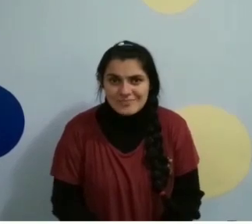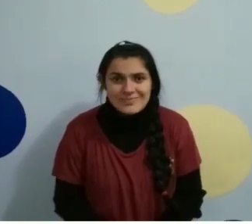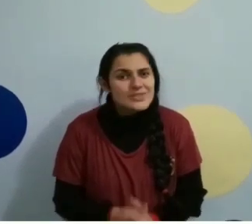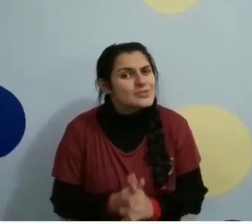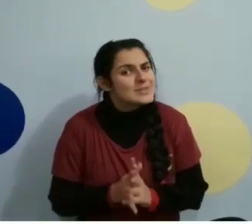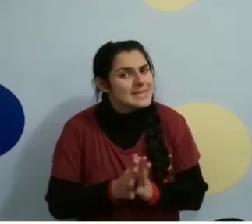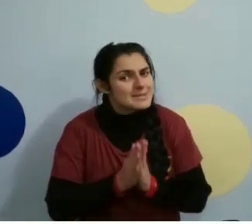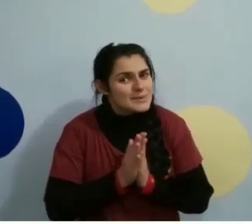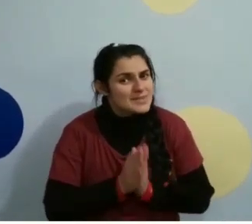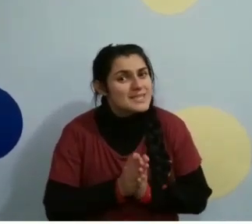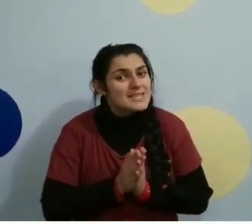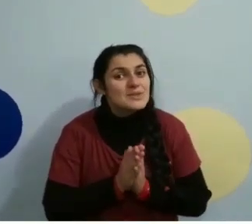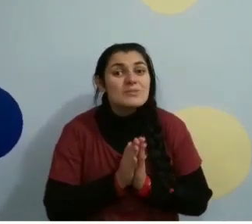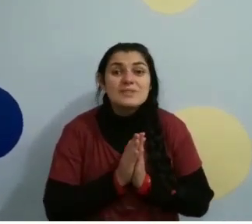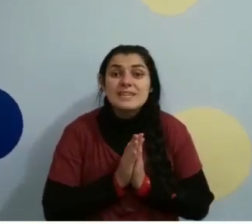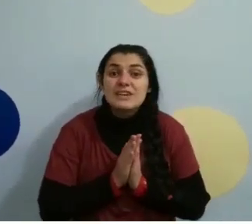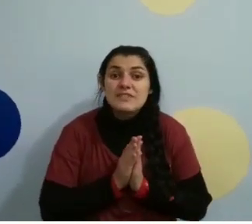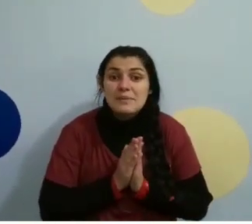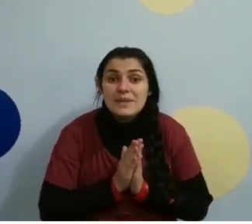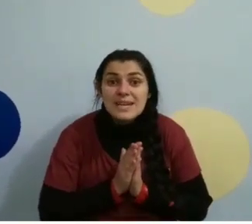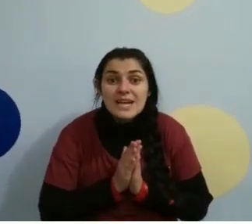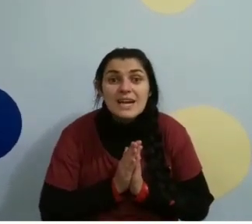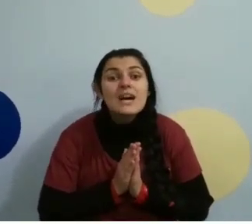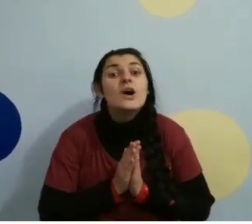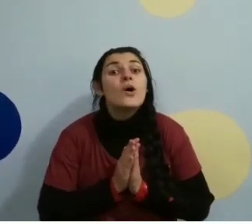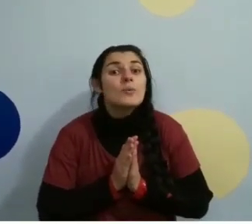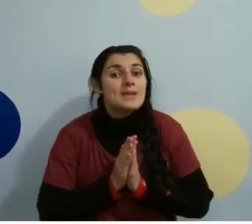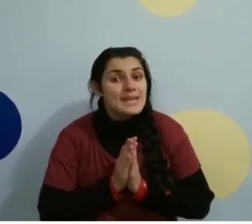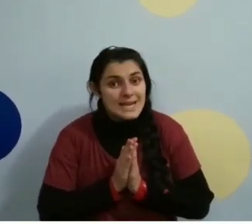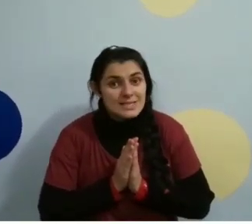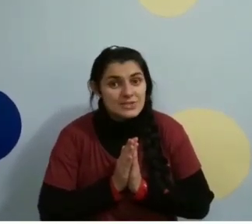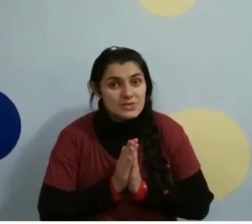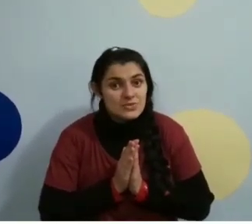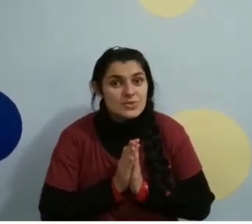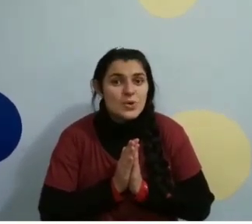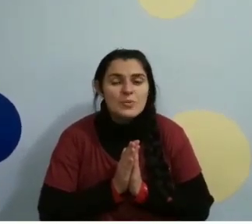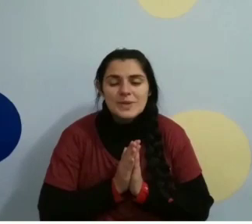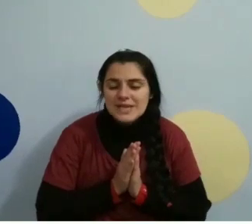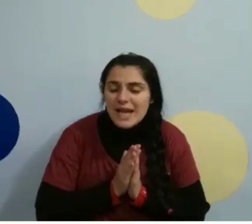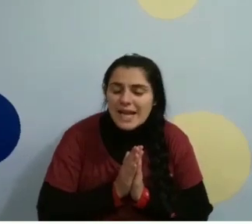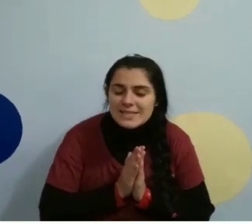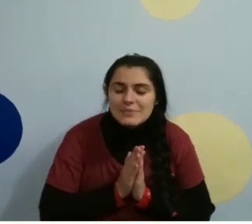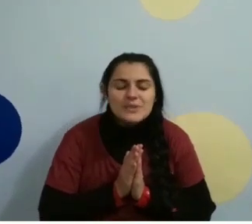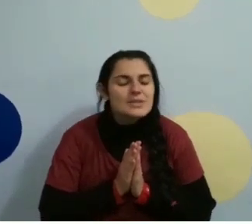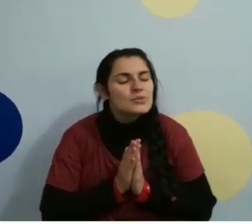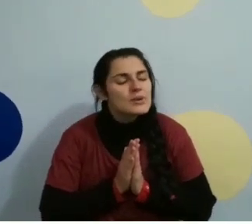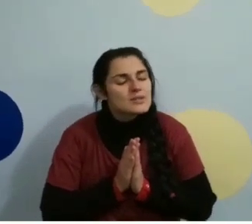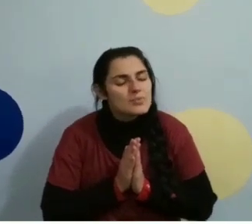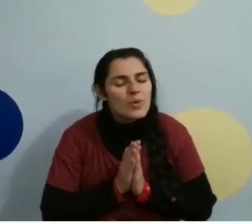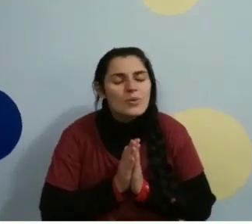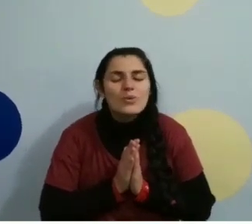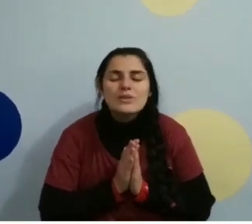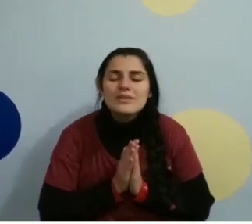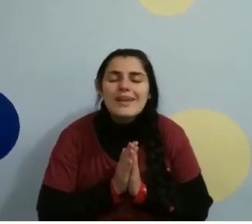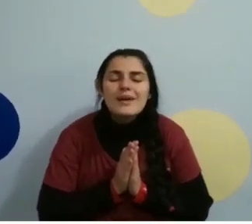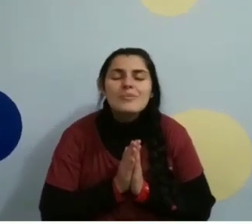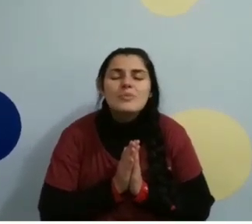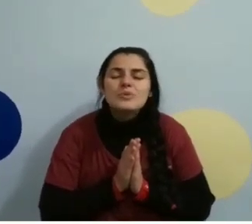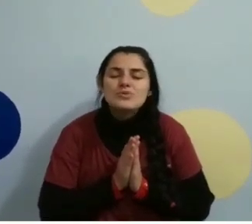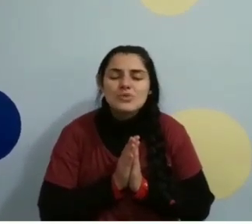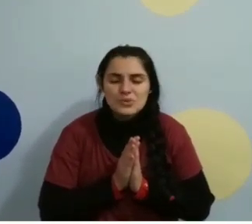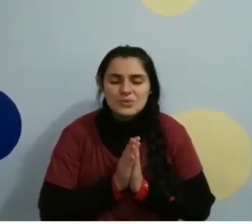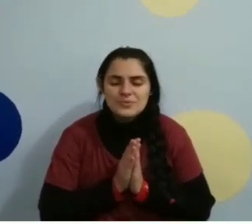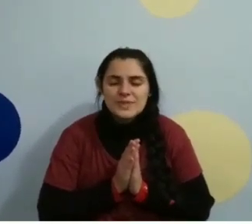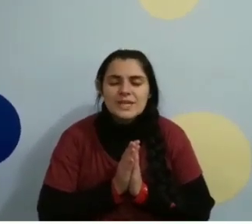paizinho. Juntem as mãozinhas, convidem a família. Obrigada, Jesus. Obrigada, porque tu és bom o